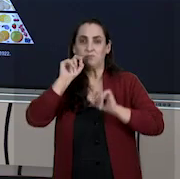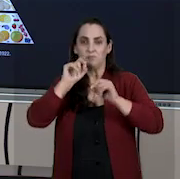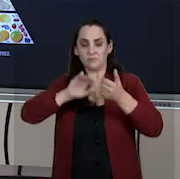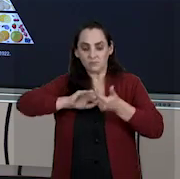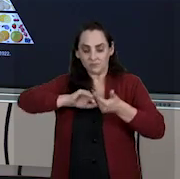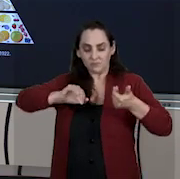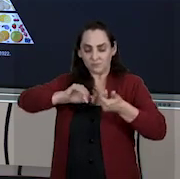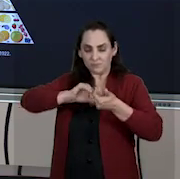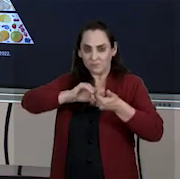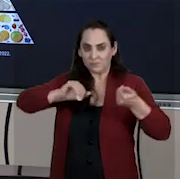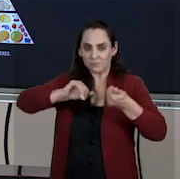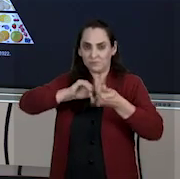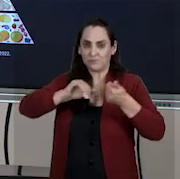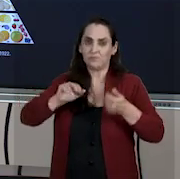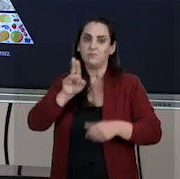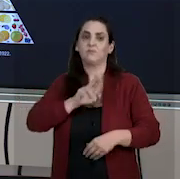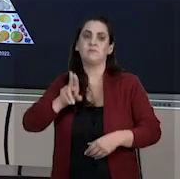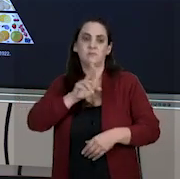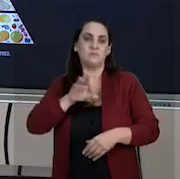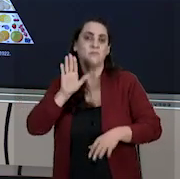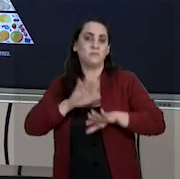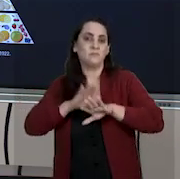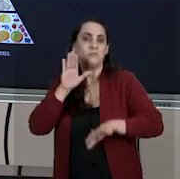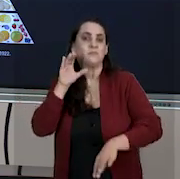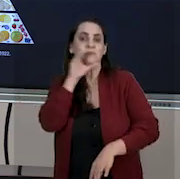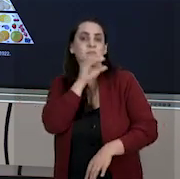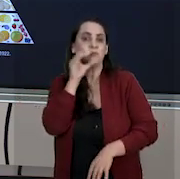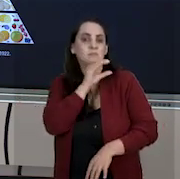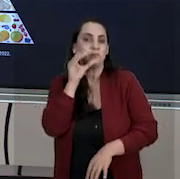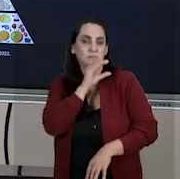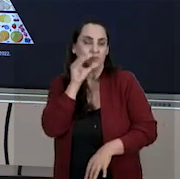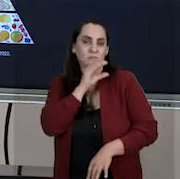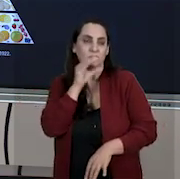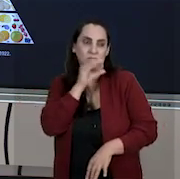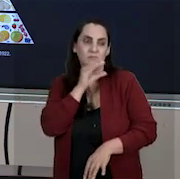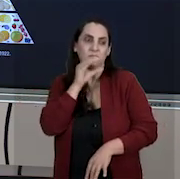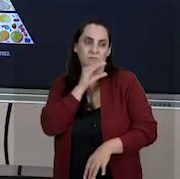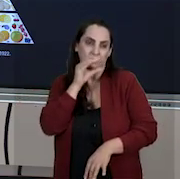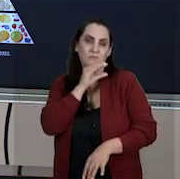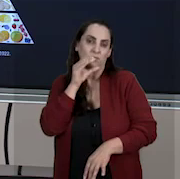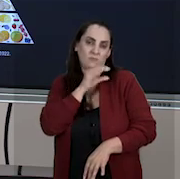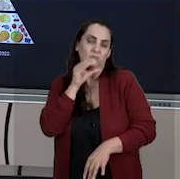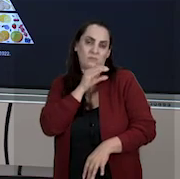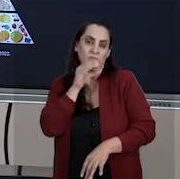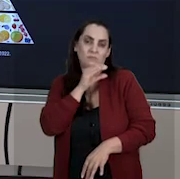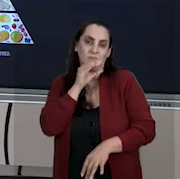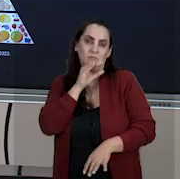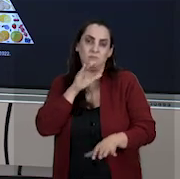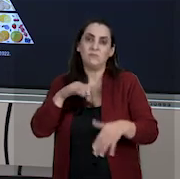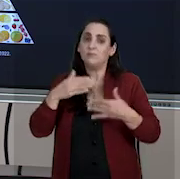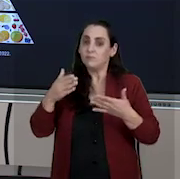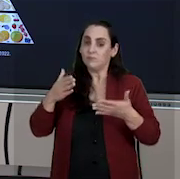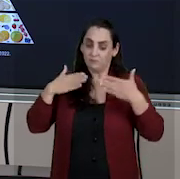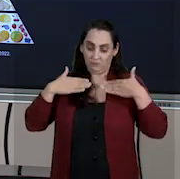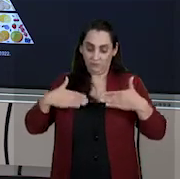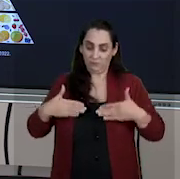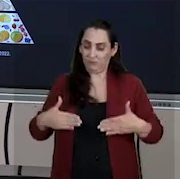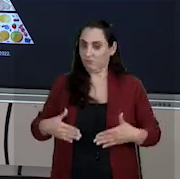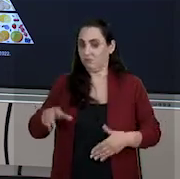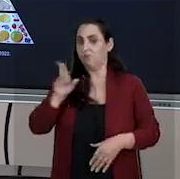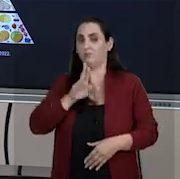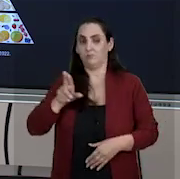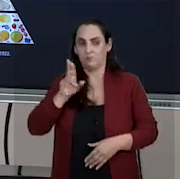consegue utilizar ele de forma mais rápida. Ele é sintetizado mais rapidamente e o corpo utiliza